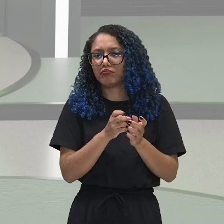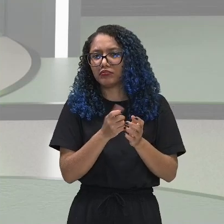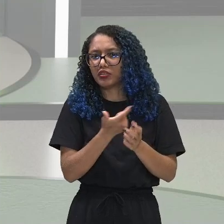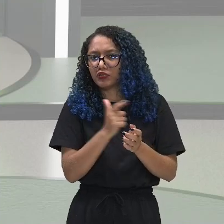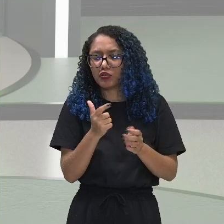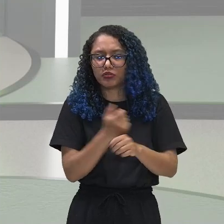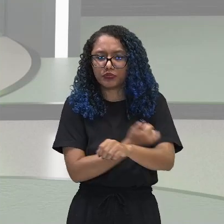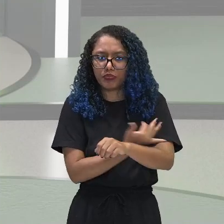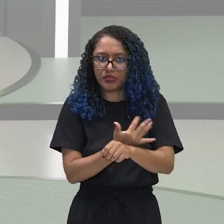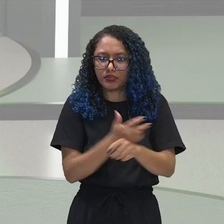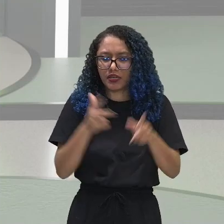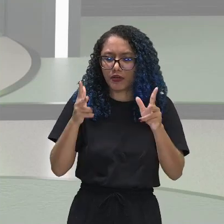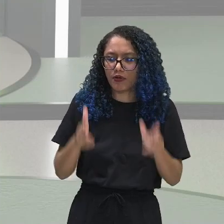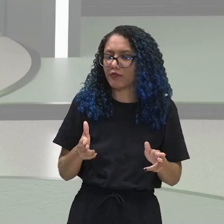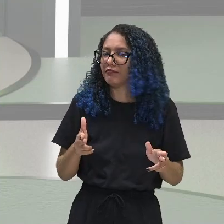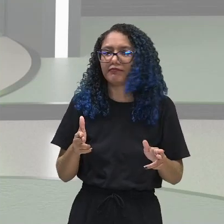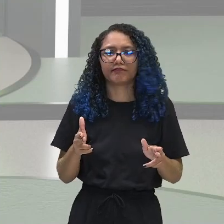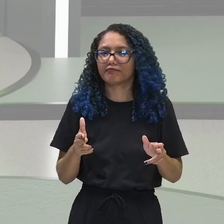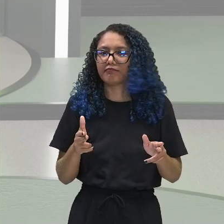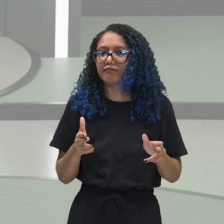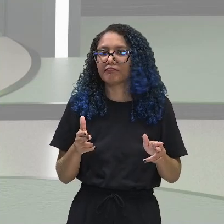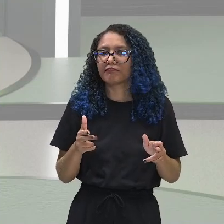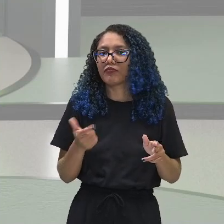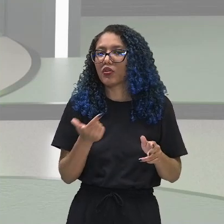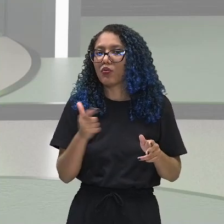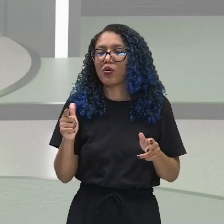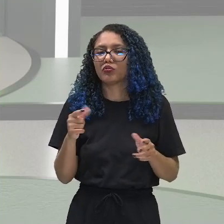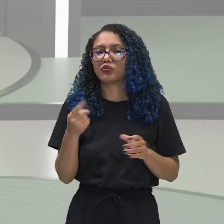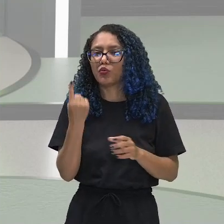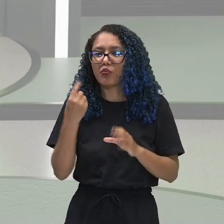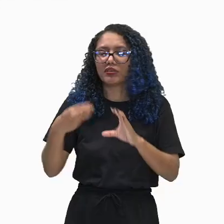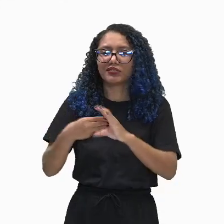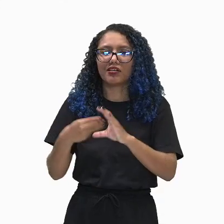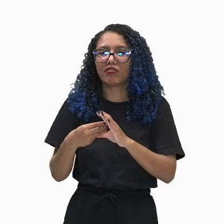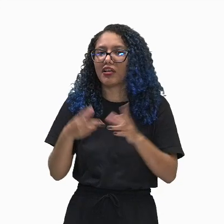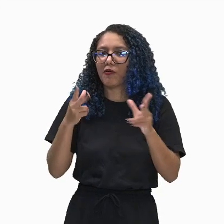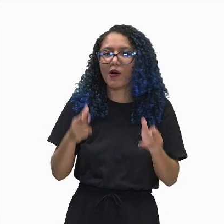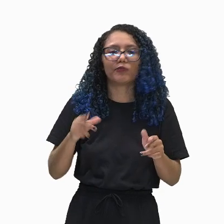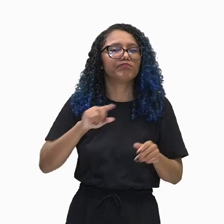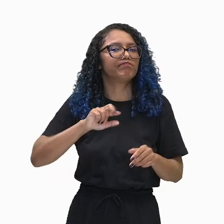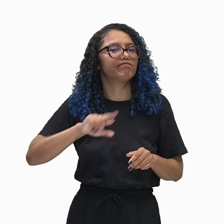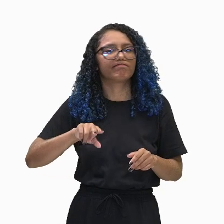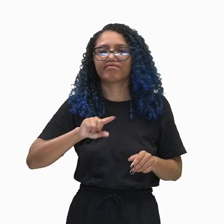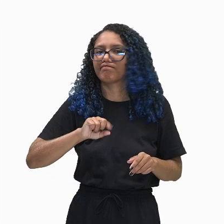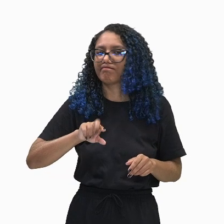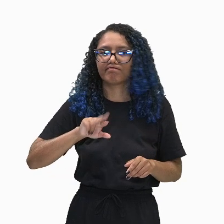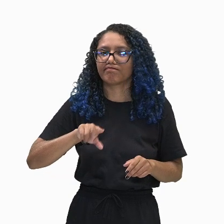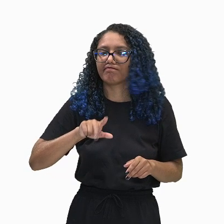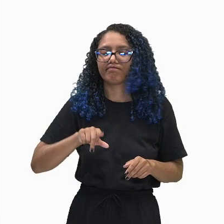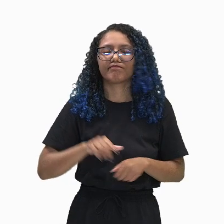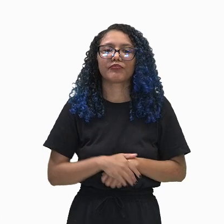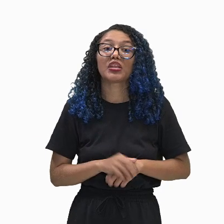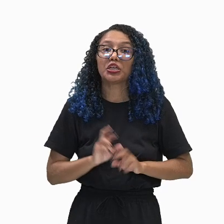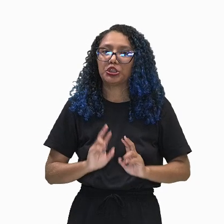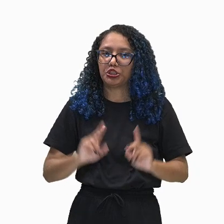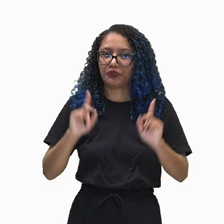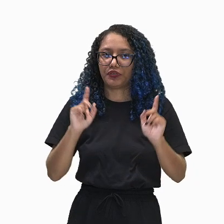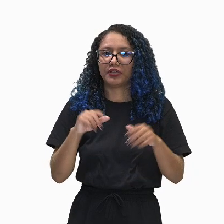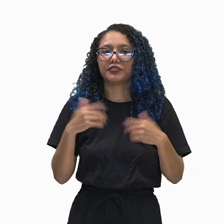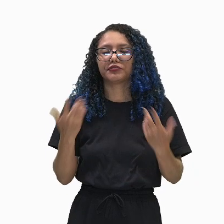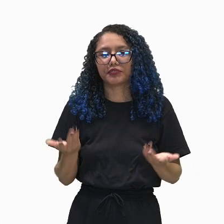não vai se repetir nesses seres unicelulares. Vamos dar continuidade aí. Falei tanto